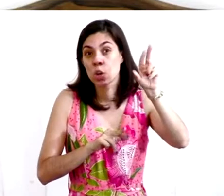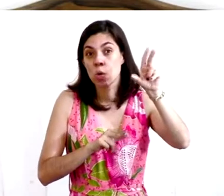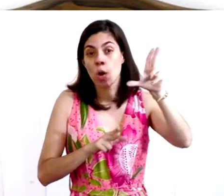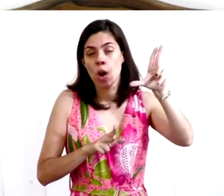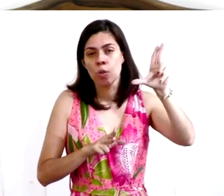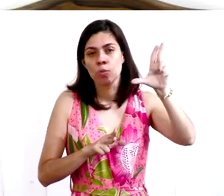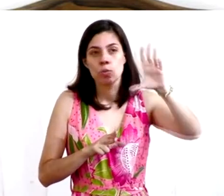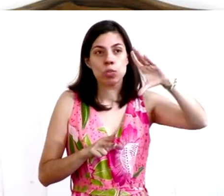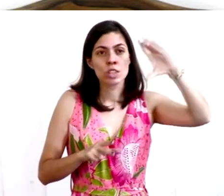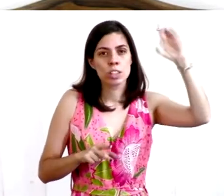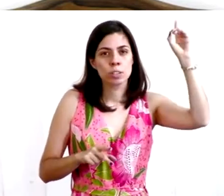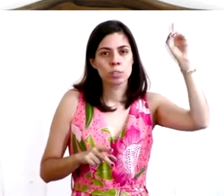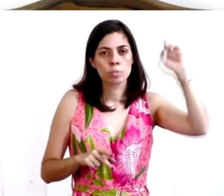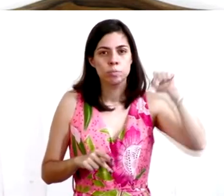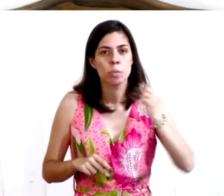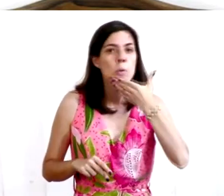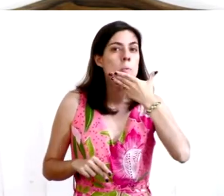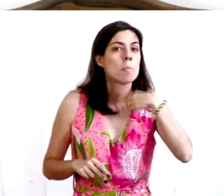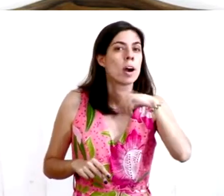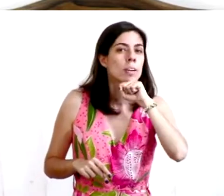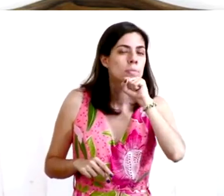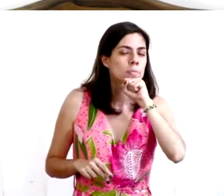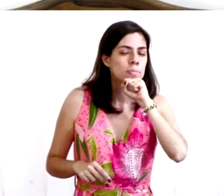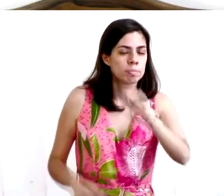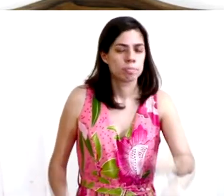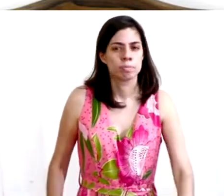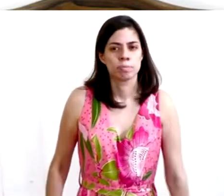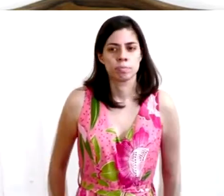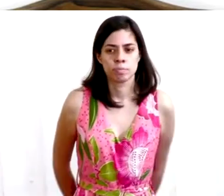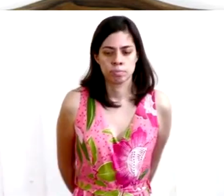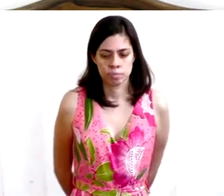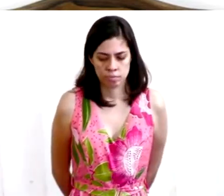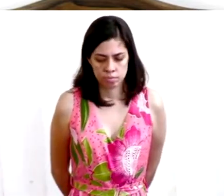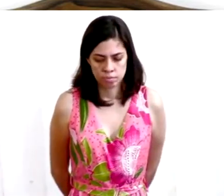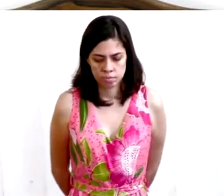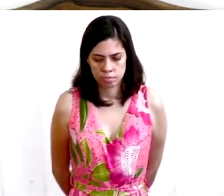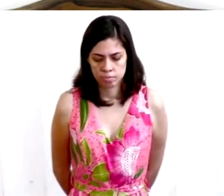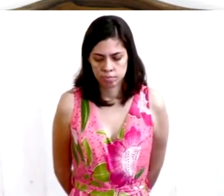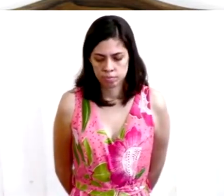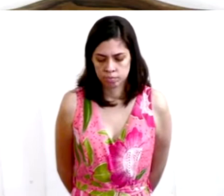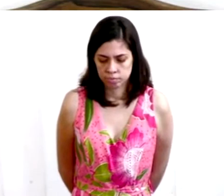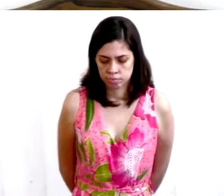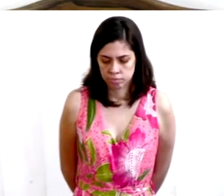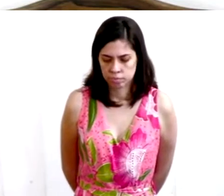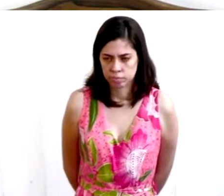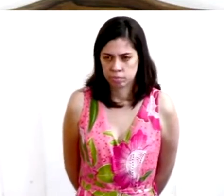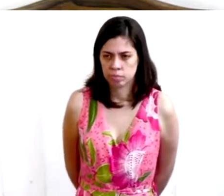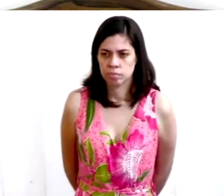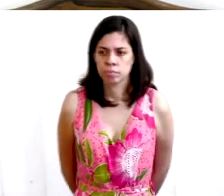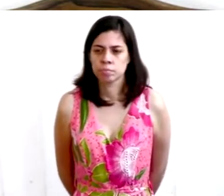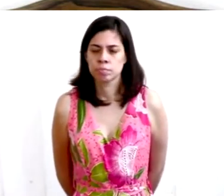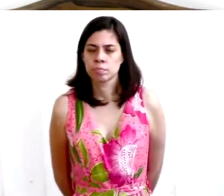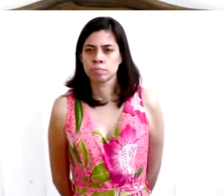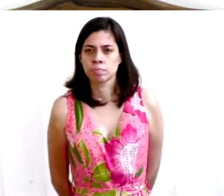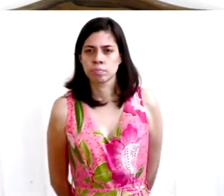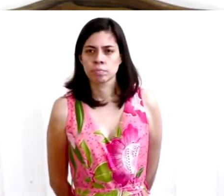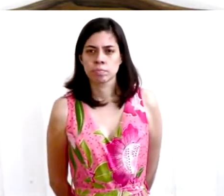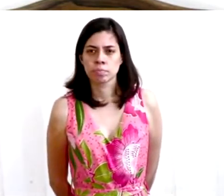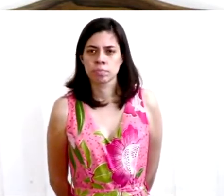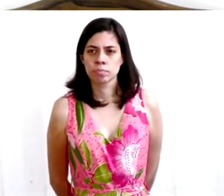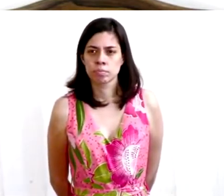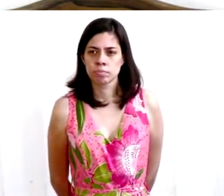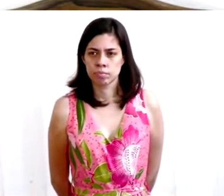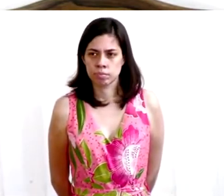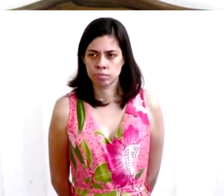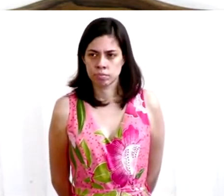Monte da Transfiguração e viram Jesus resplandecer o seu rosto, mas João está falando mais. João está falando